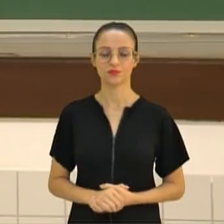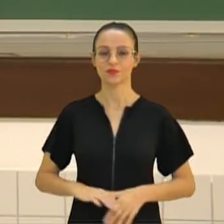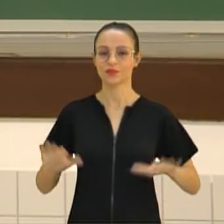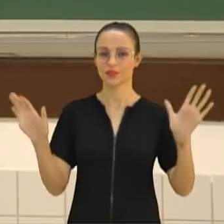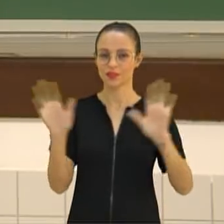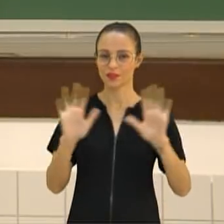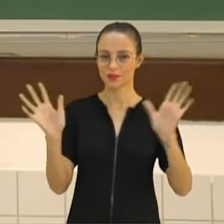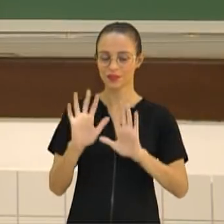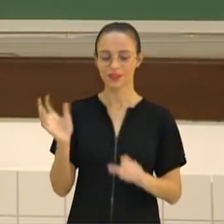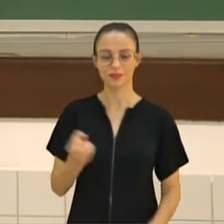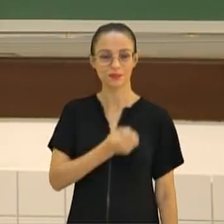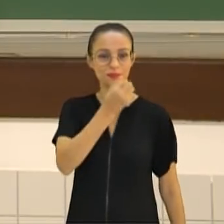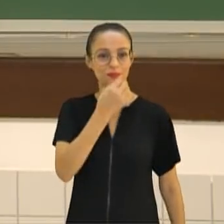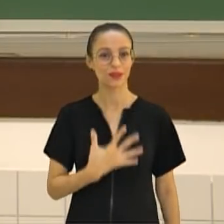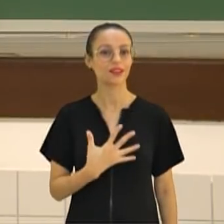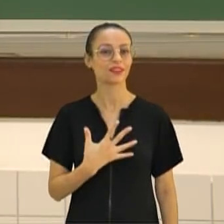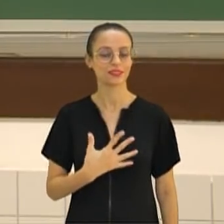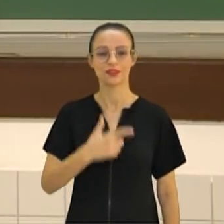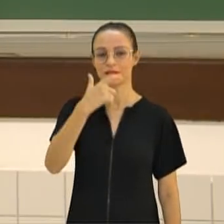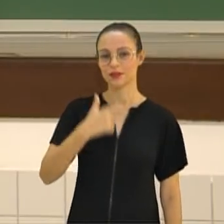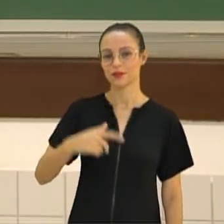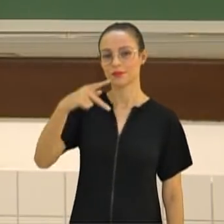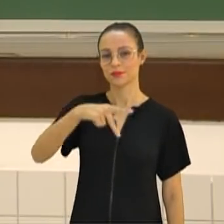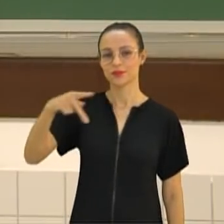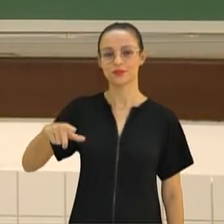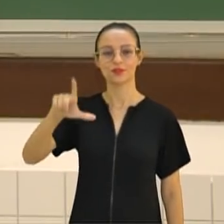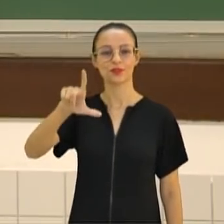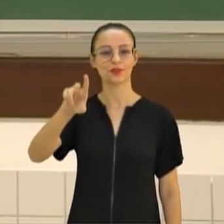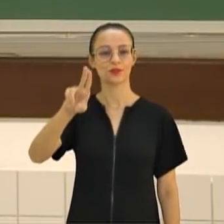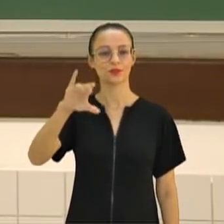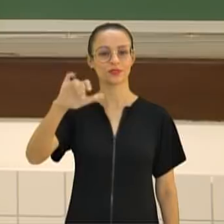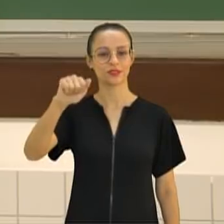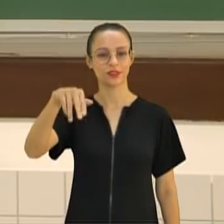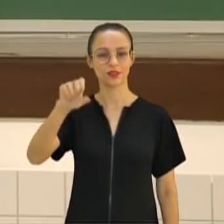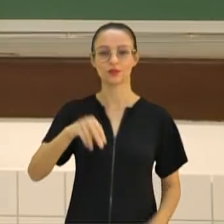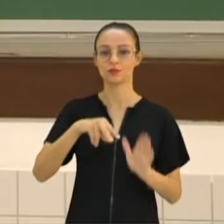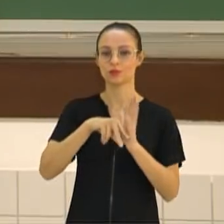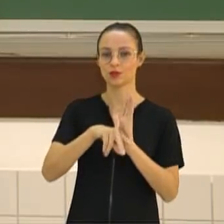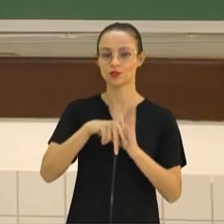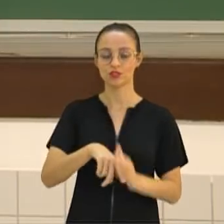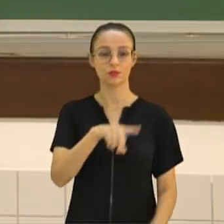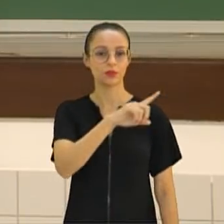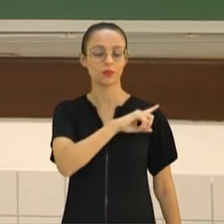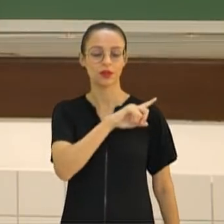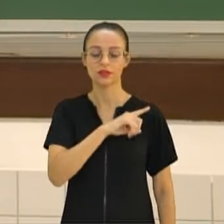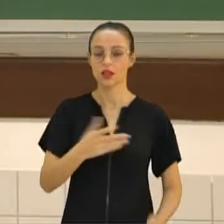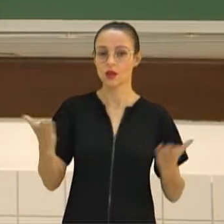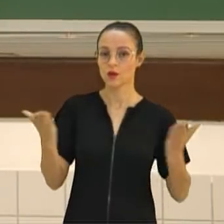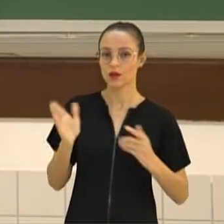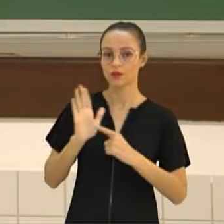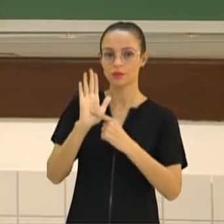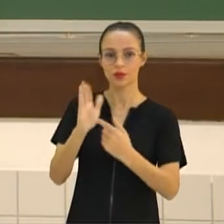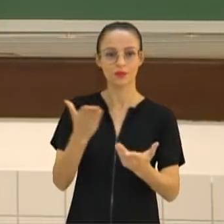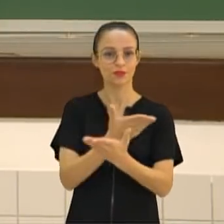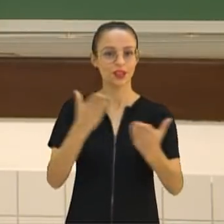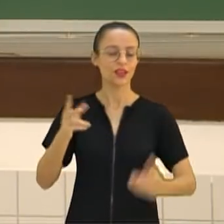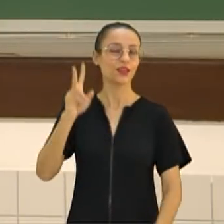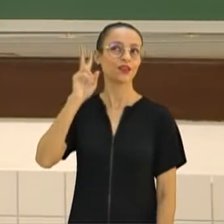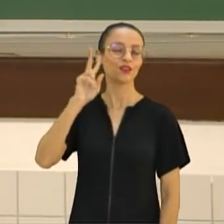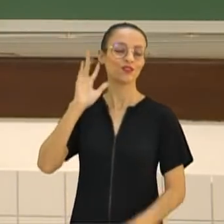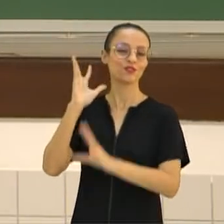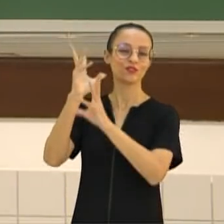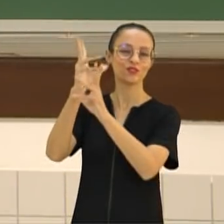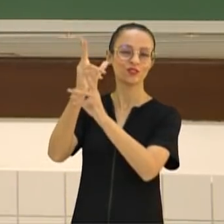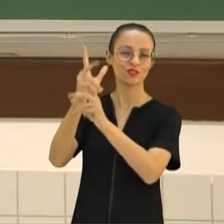Olá galera, beleza? Professor Luciano, Biologia, primeira série, e hoje vou trazer para vocês assim a história